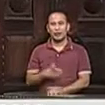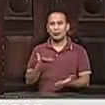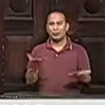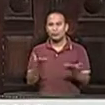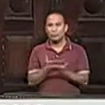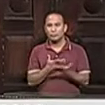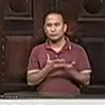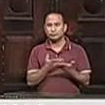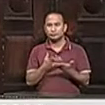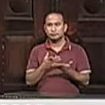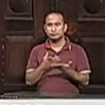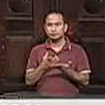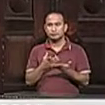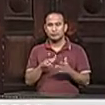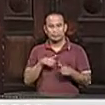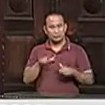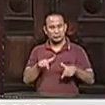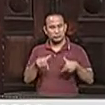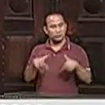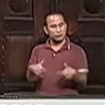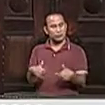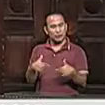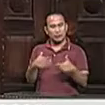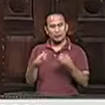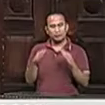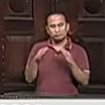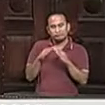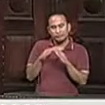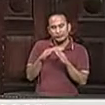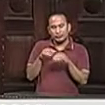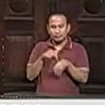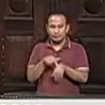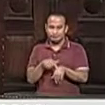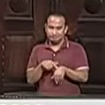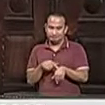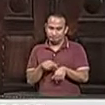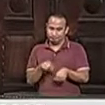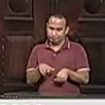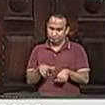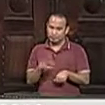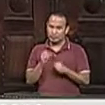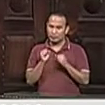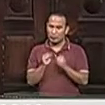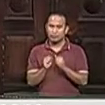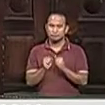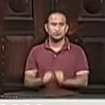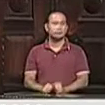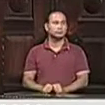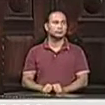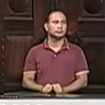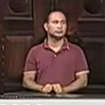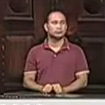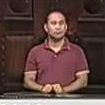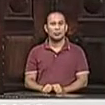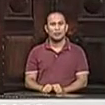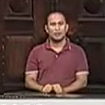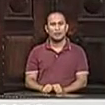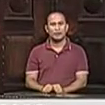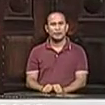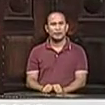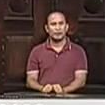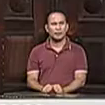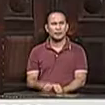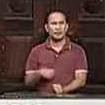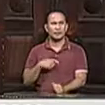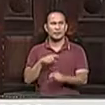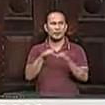funciona como uma espécie de abrigo temporário para que eles possam, com uma situação maior de equilíbrio,